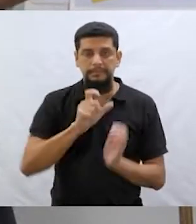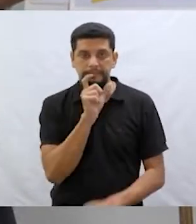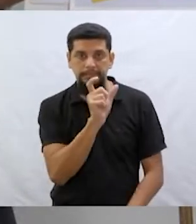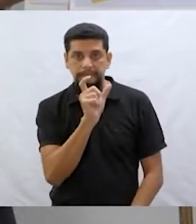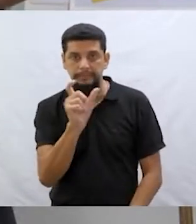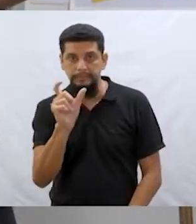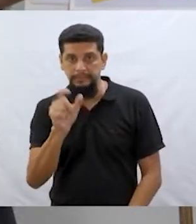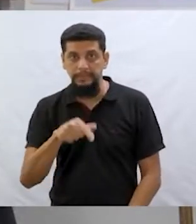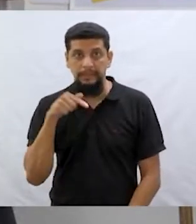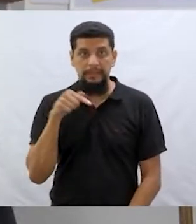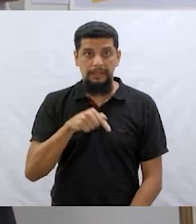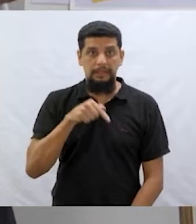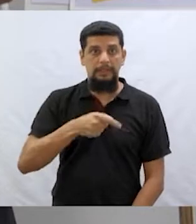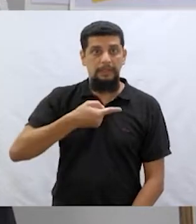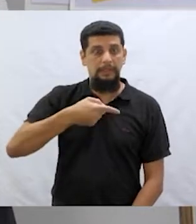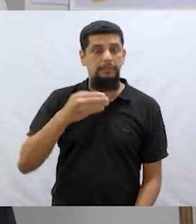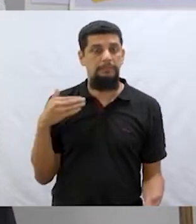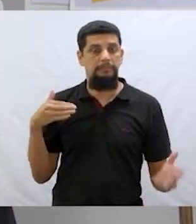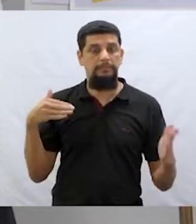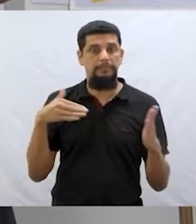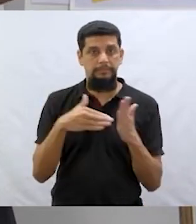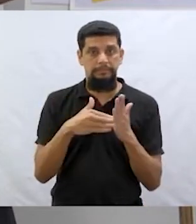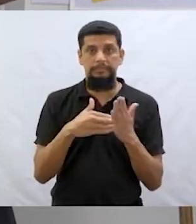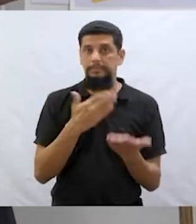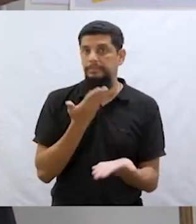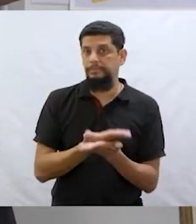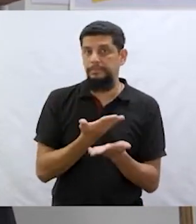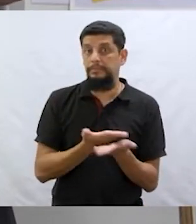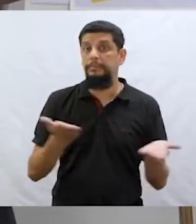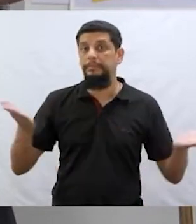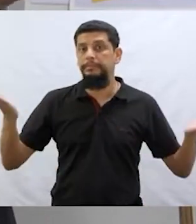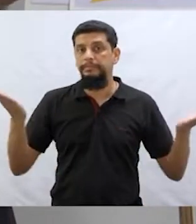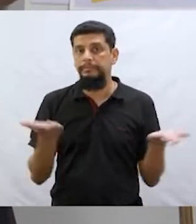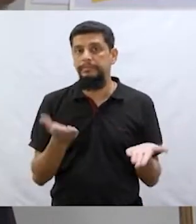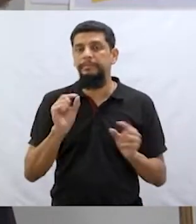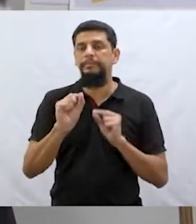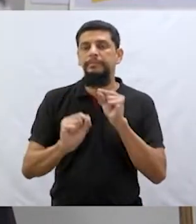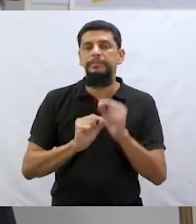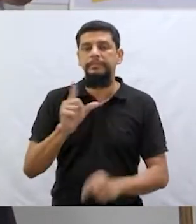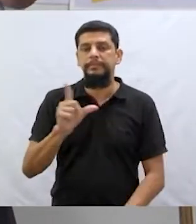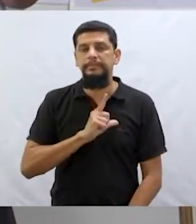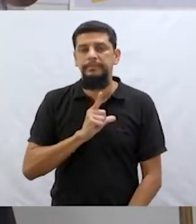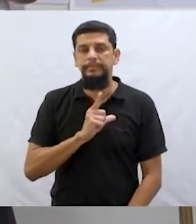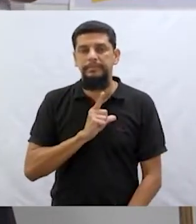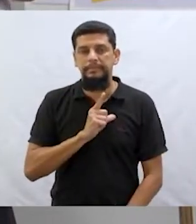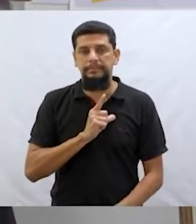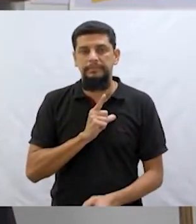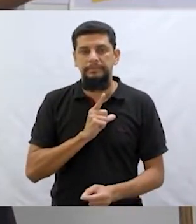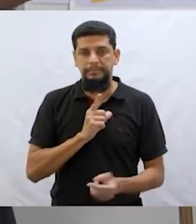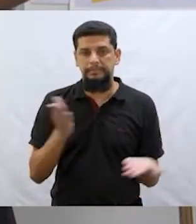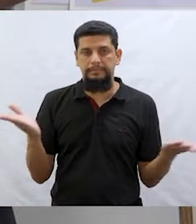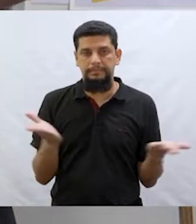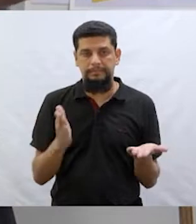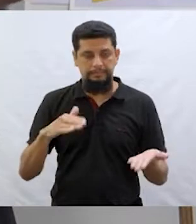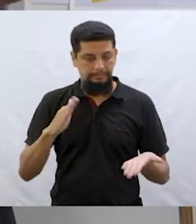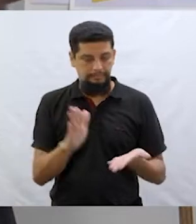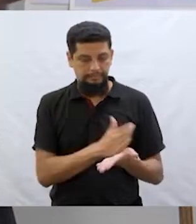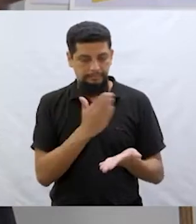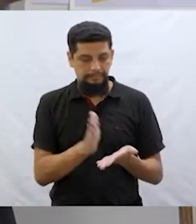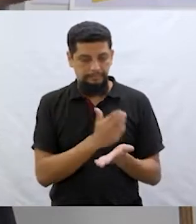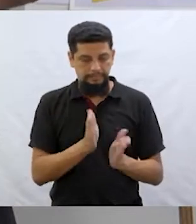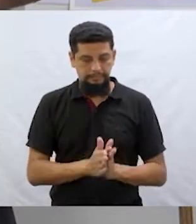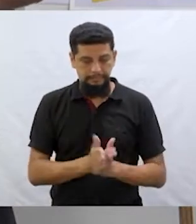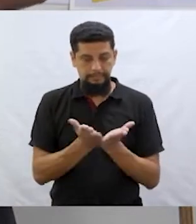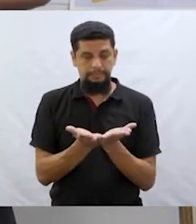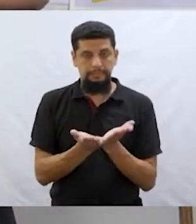várias palavras. Esta foi a nossa última aula. E hoje, o que será que o caderno vai trazer para a